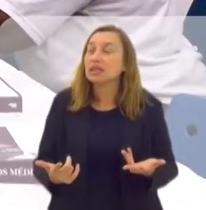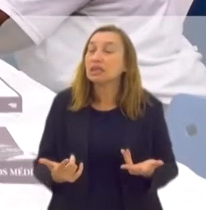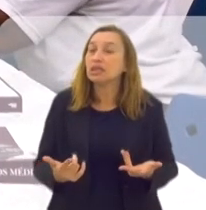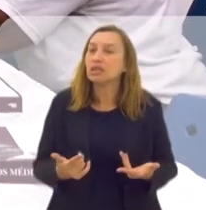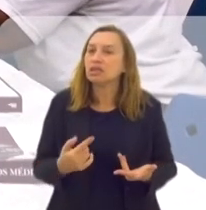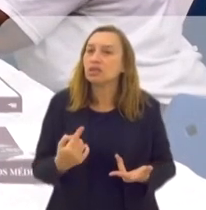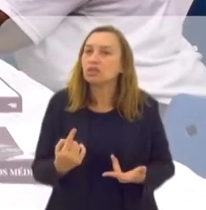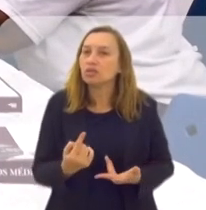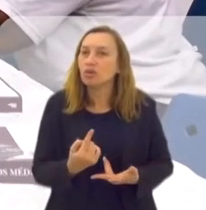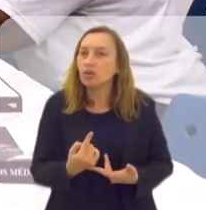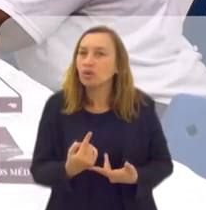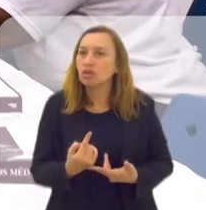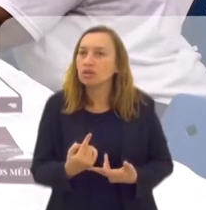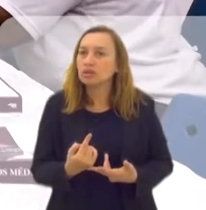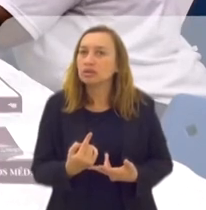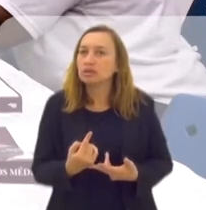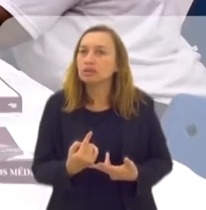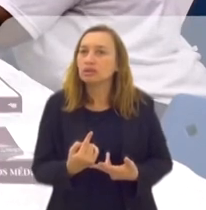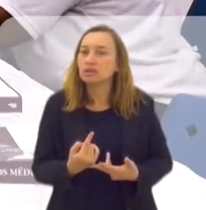gente acaba,